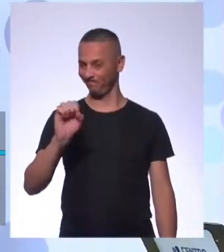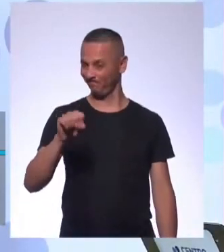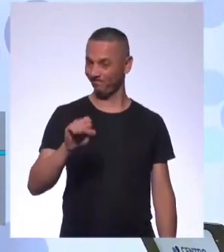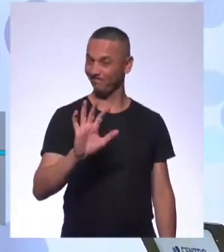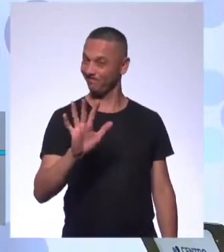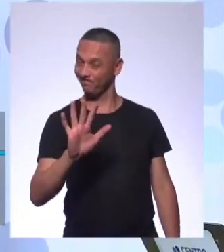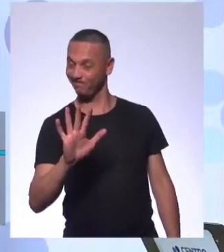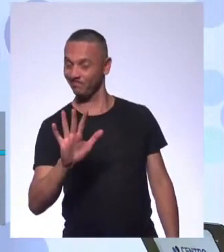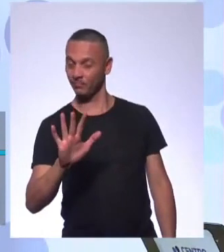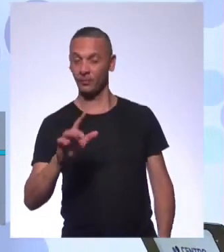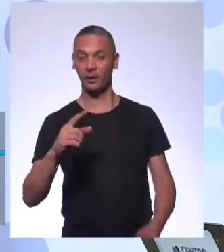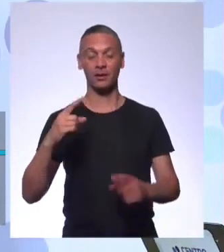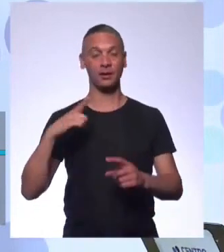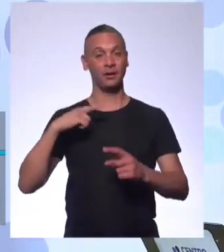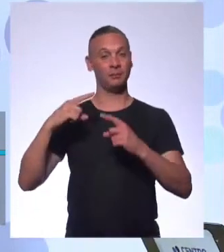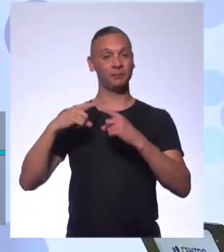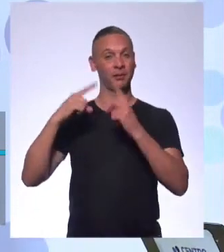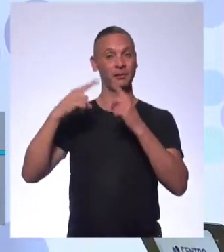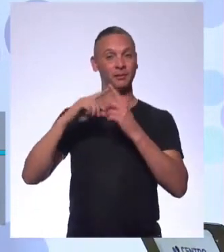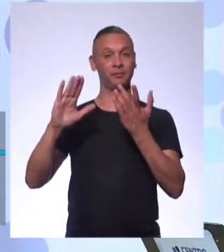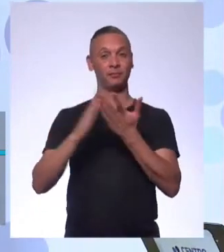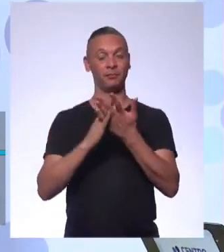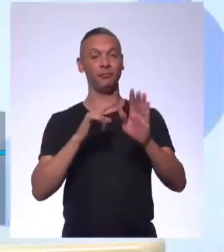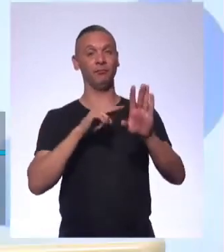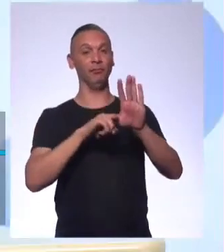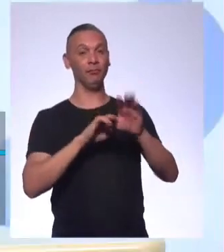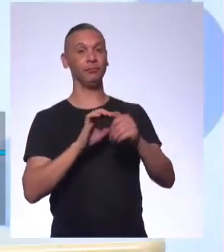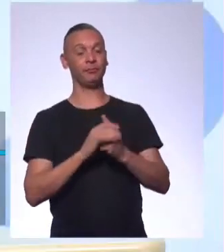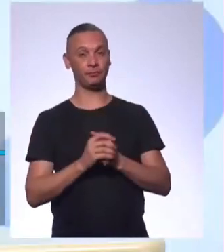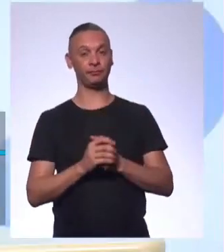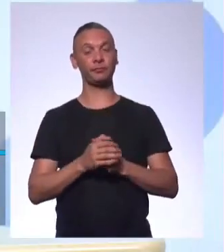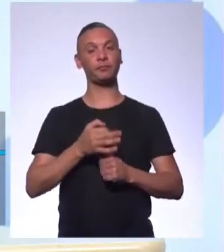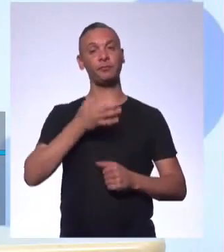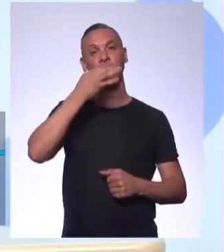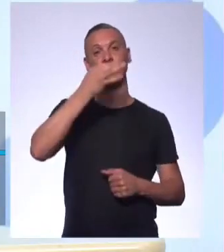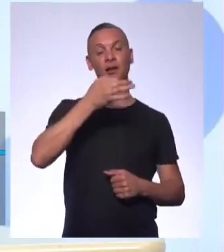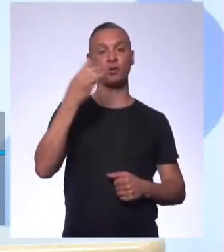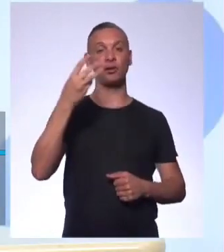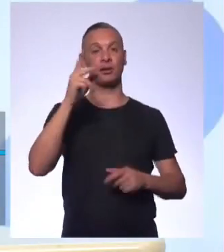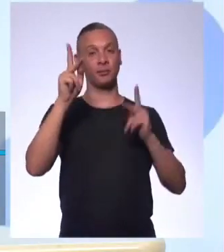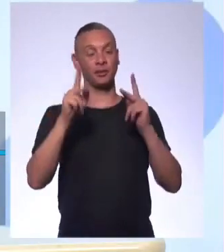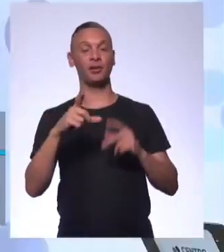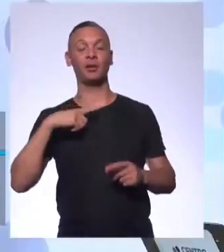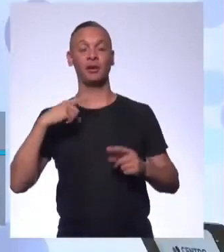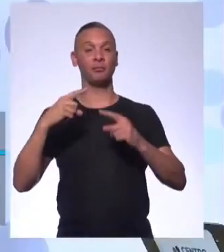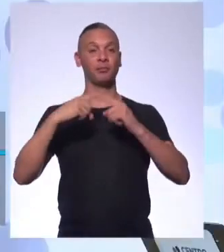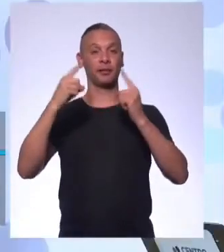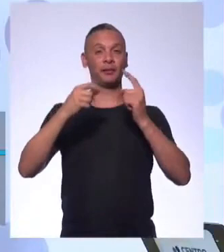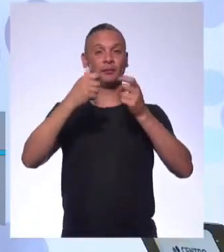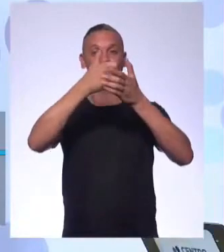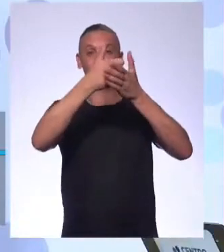algumas críticas irônicas. Eu vejo aqui, né, o narrador é onisciente em terceira pessoa. Isso, né? Eu vejo algumas críticas